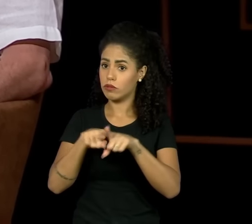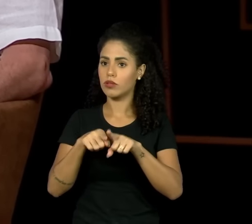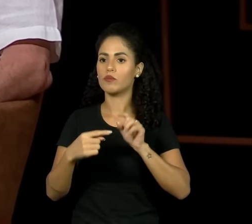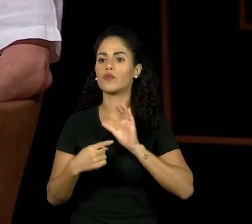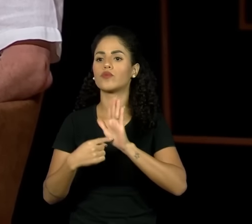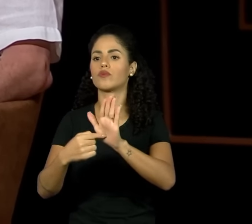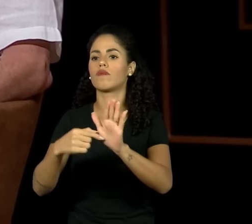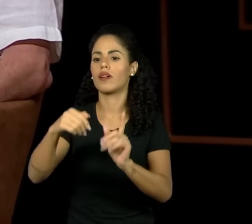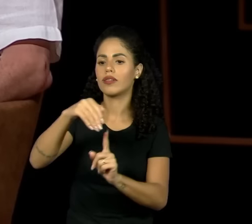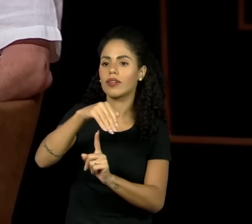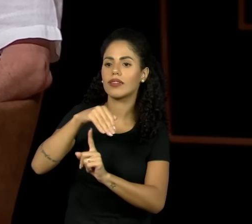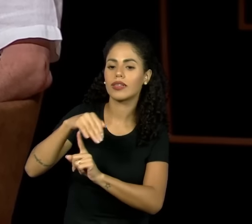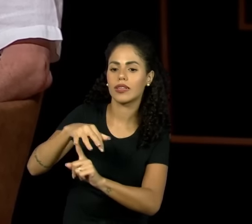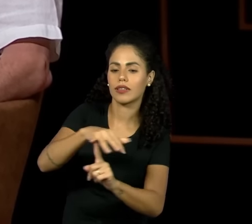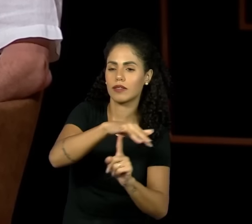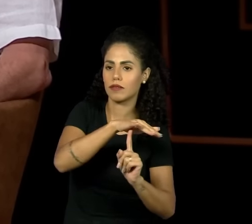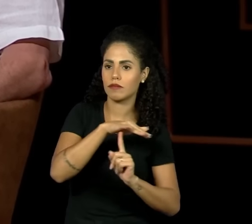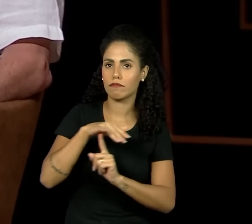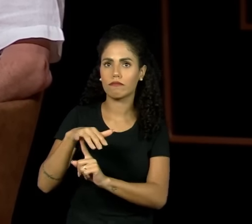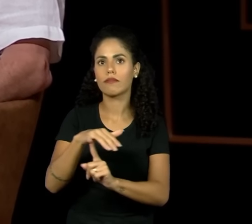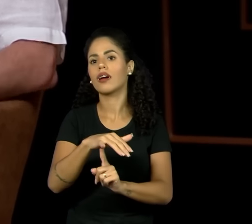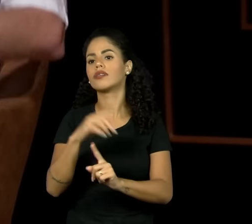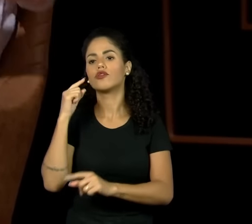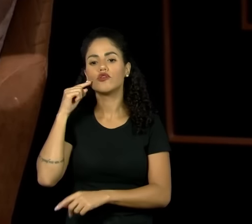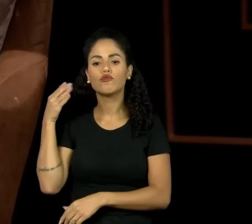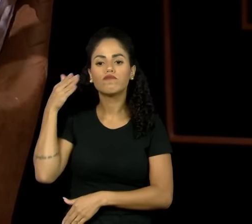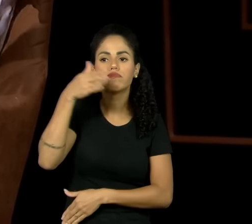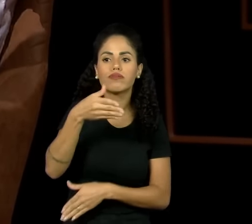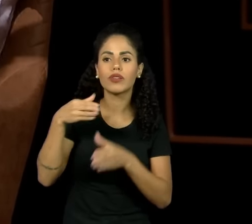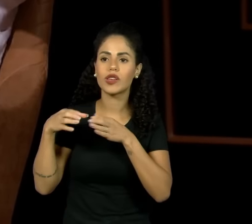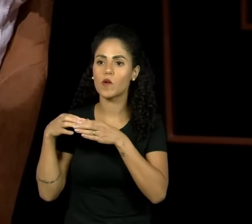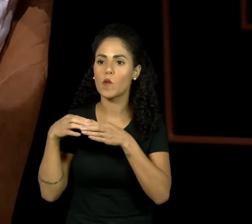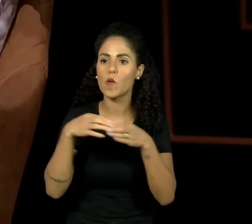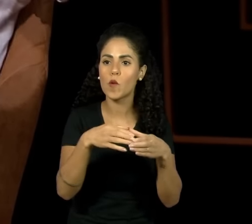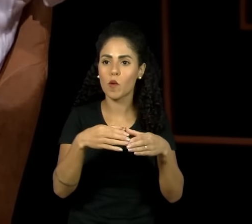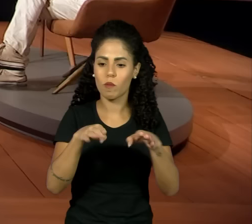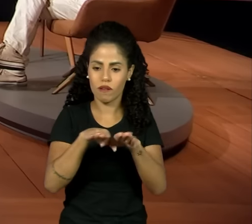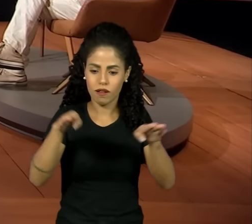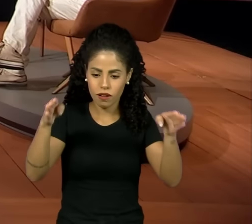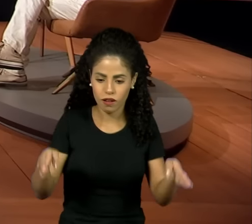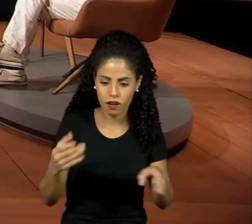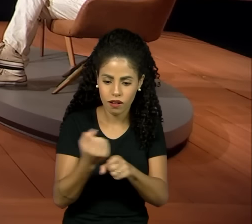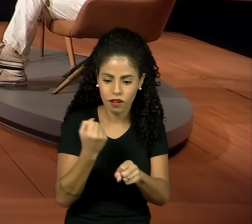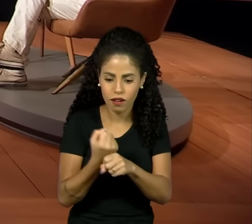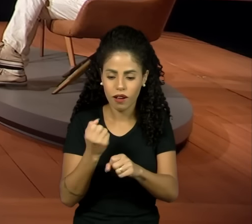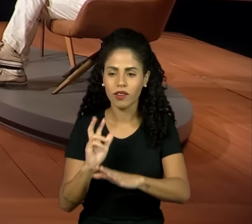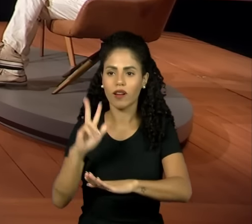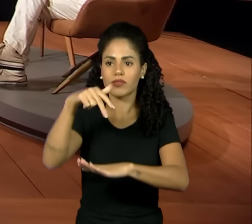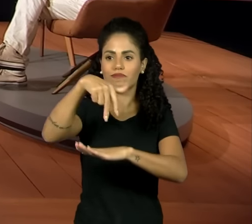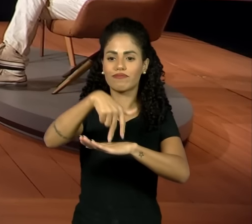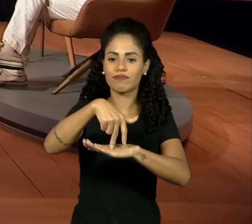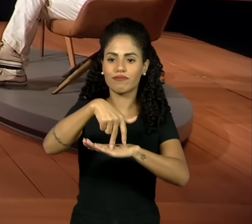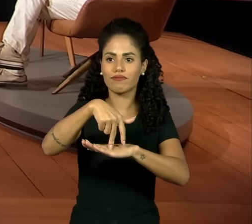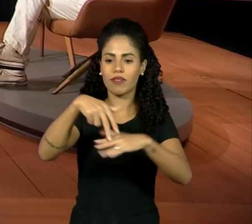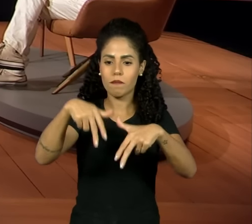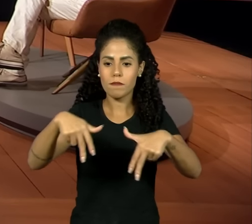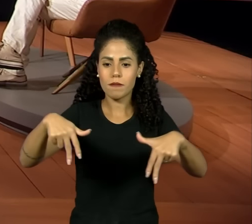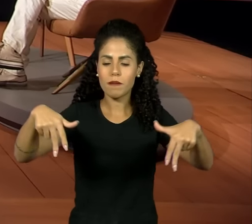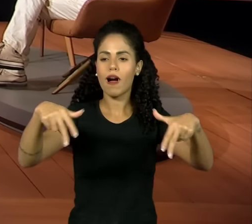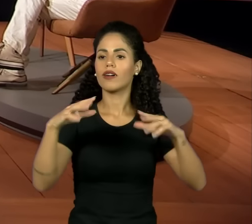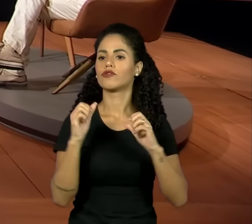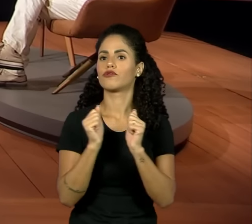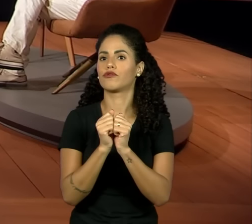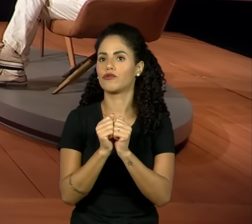Benedito Calisto Hum então pegava o final de semana ali tinha um palquinho a gente fazia umas coisas então essa foi a minha o